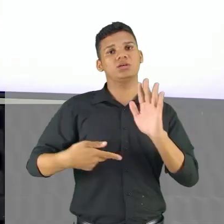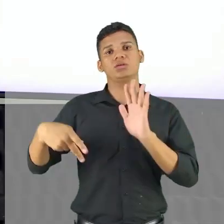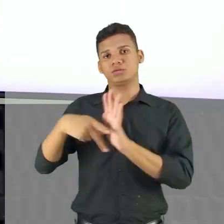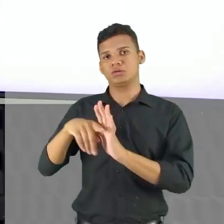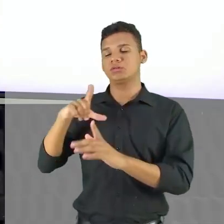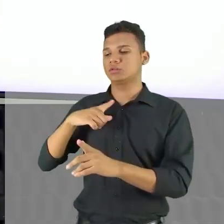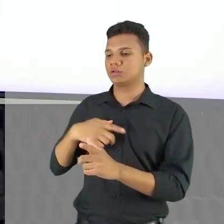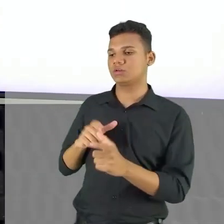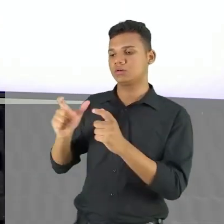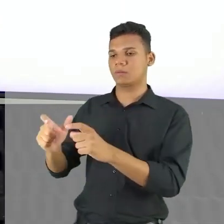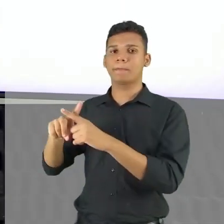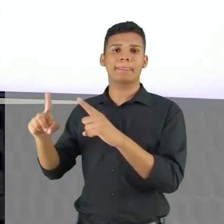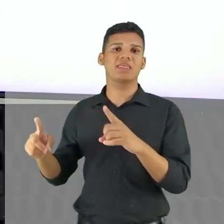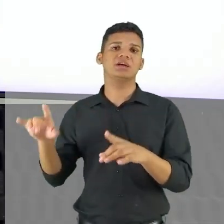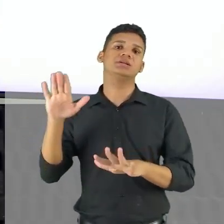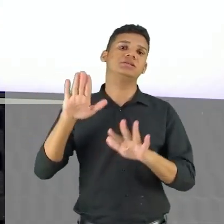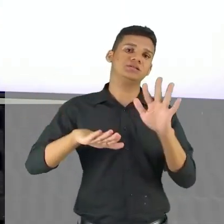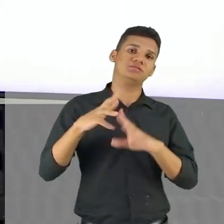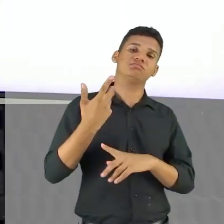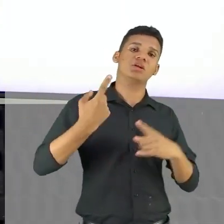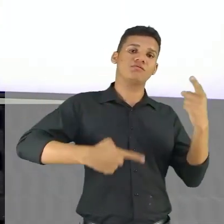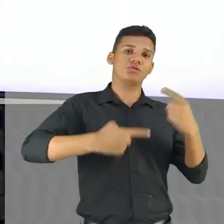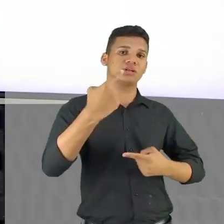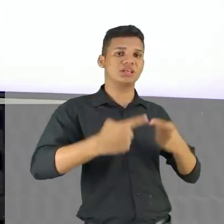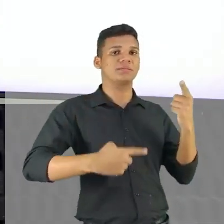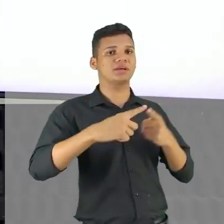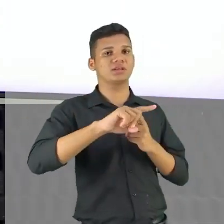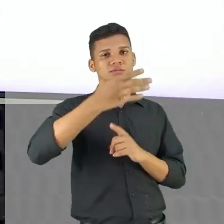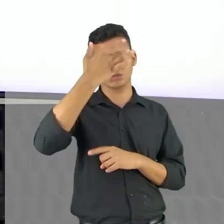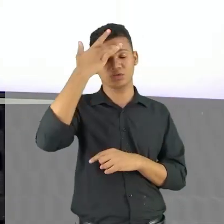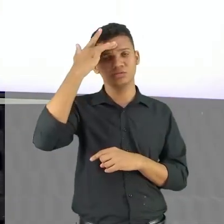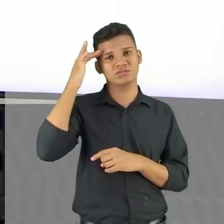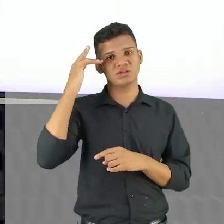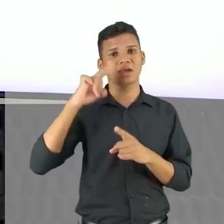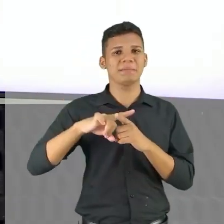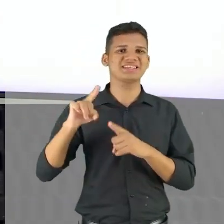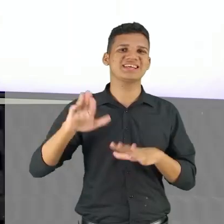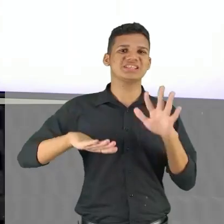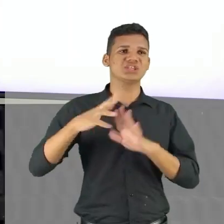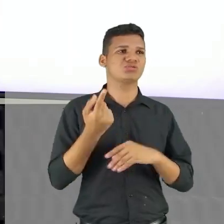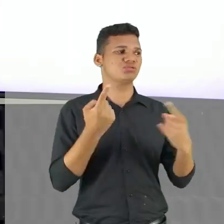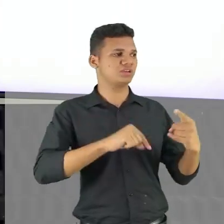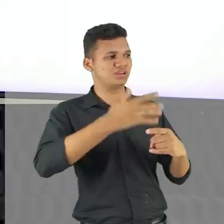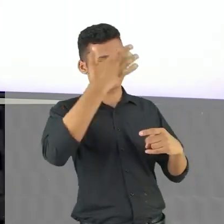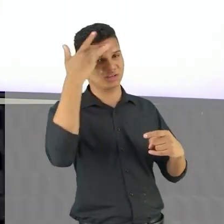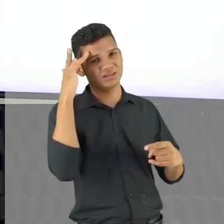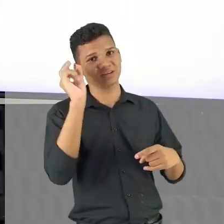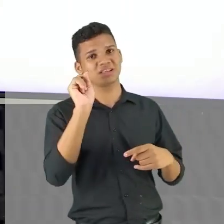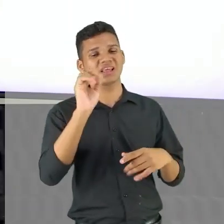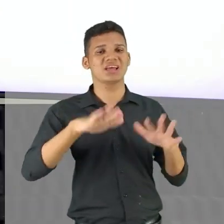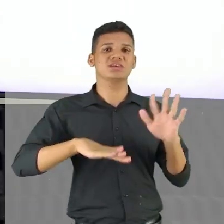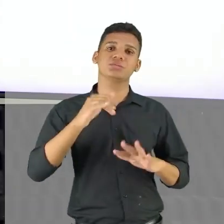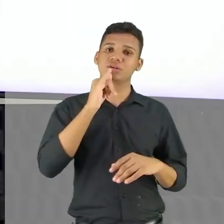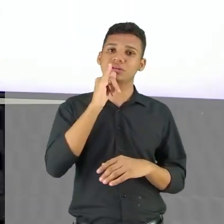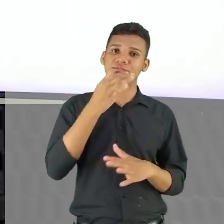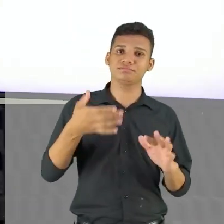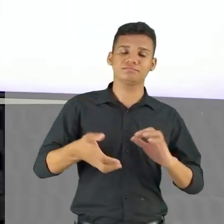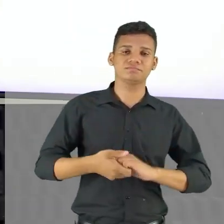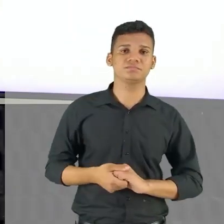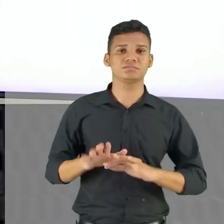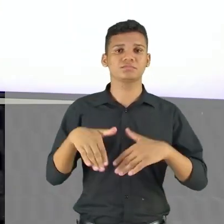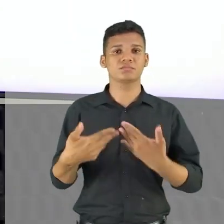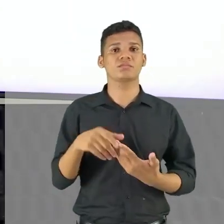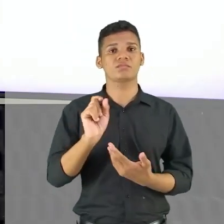até a aplicação da violência contra os pequenos produtores ou contra aqueles que eram meramente poceiros.